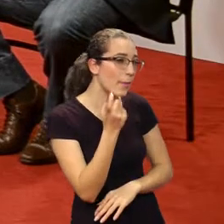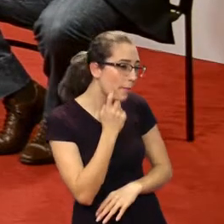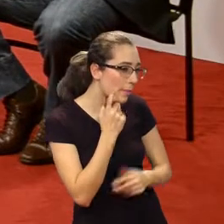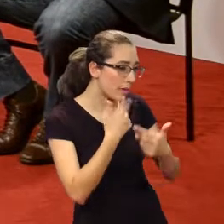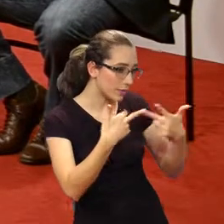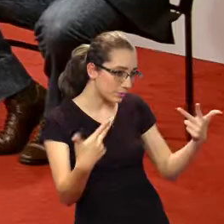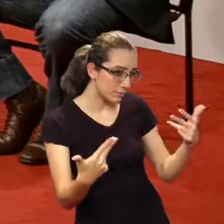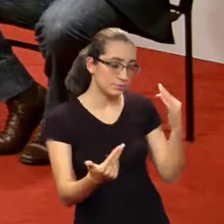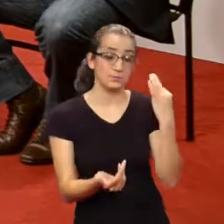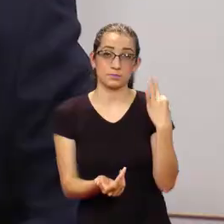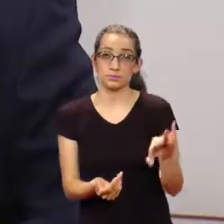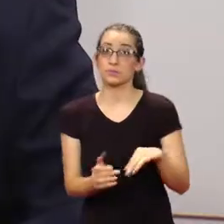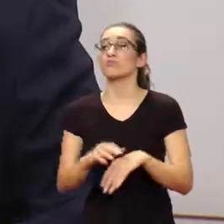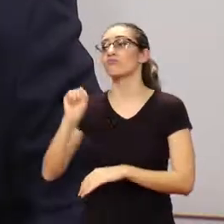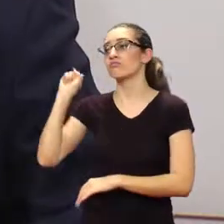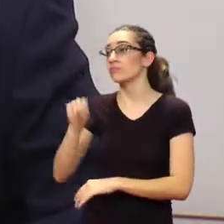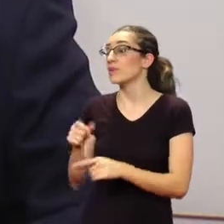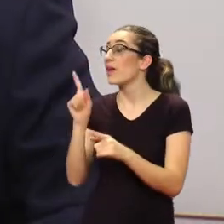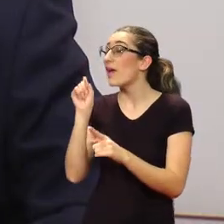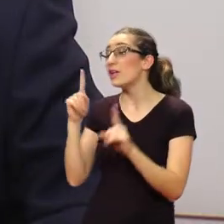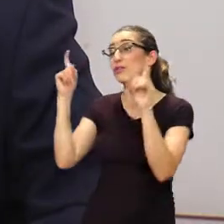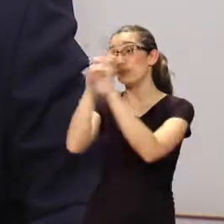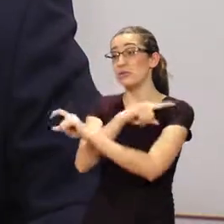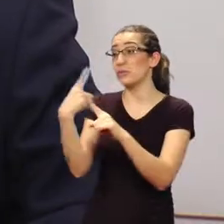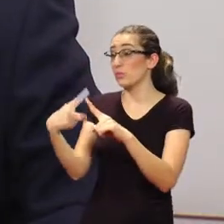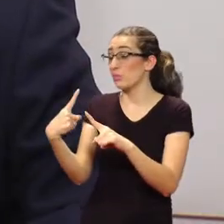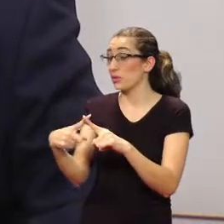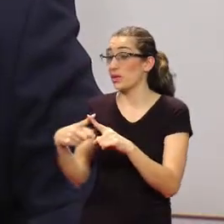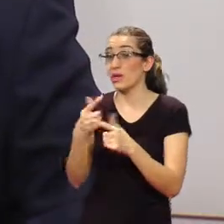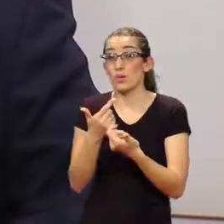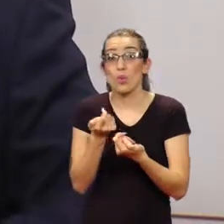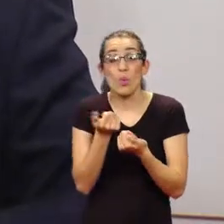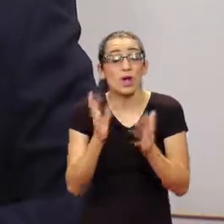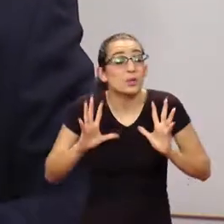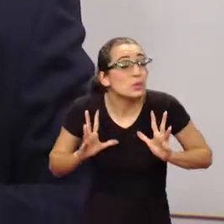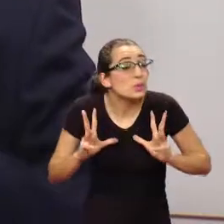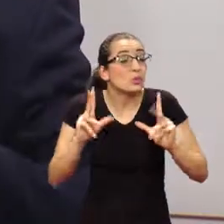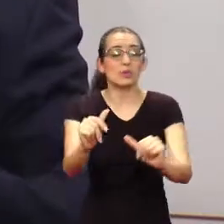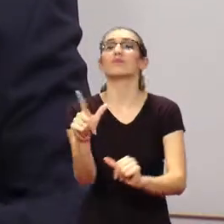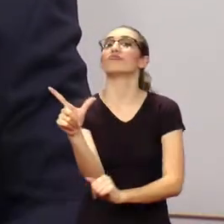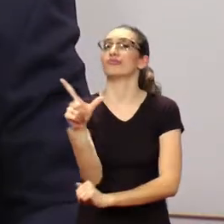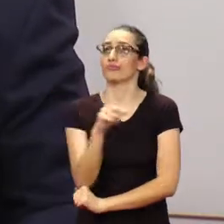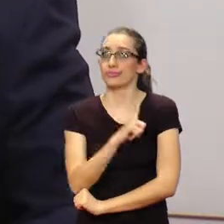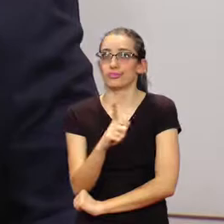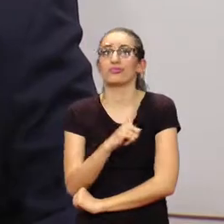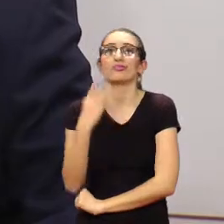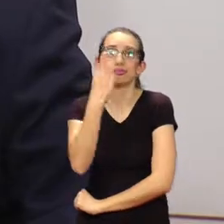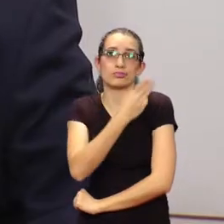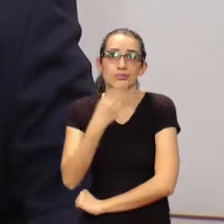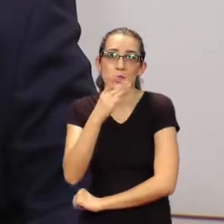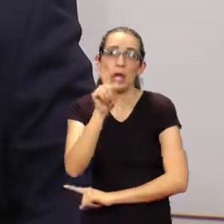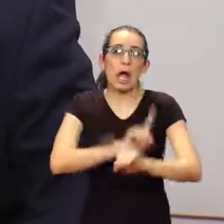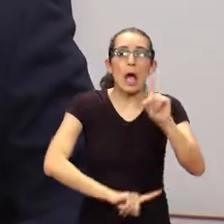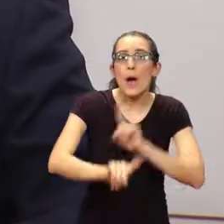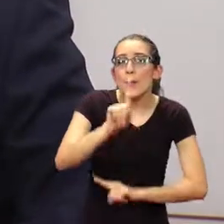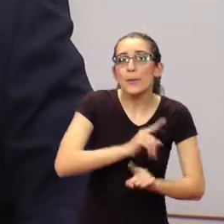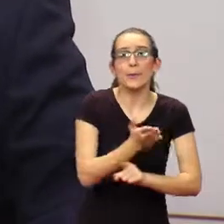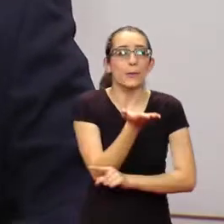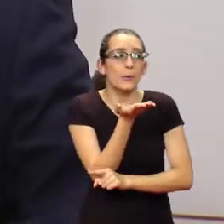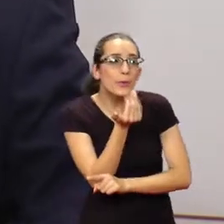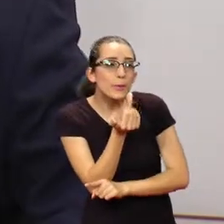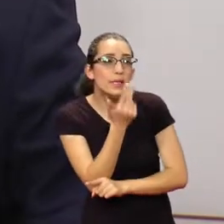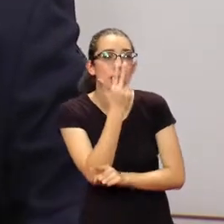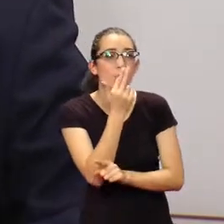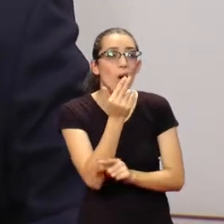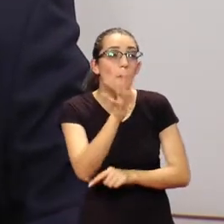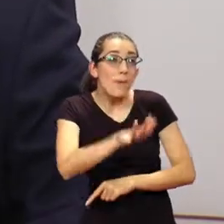como consumidores, assim, é difícil, porque em quase tudo tem açúcar. Pois né? é. E os alimentos, talvez, muitas vezes de um custo menor, né, e mais